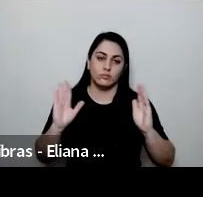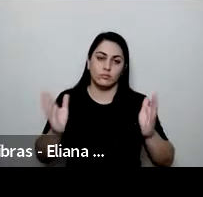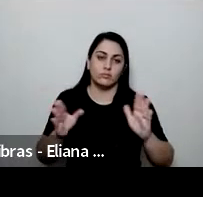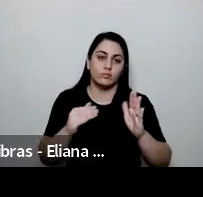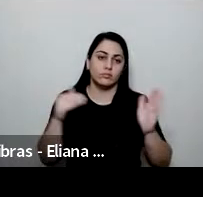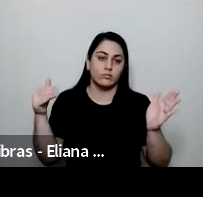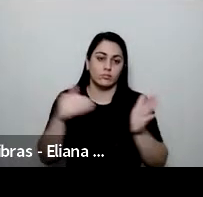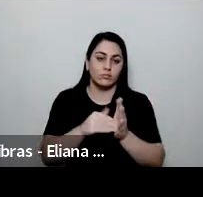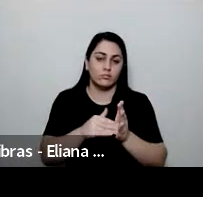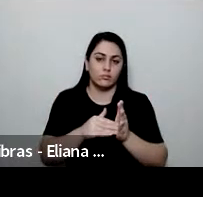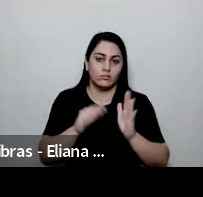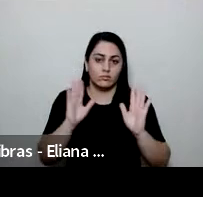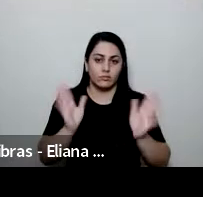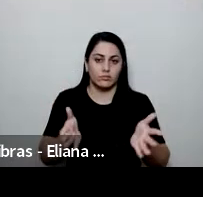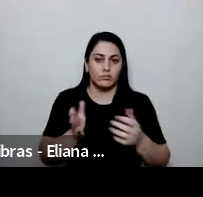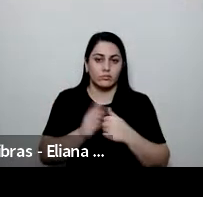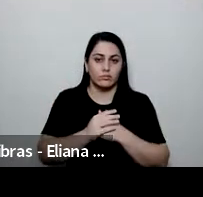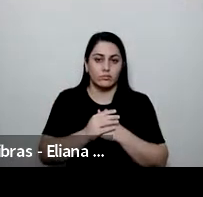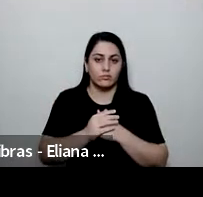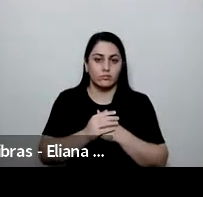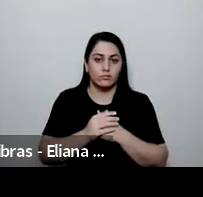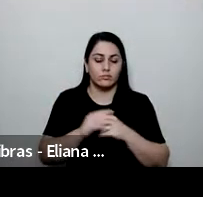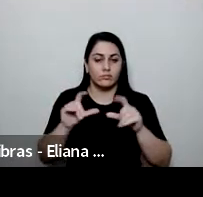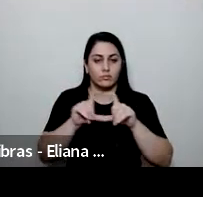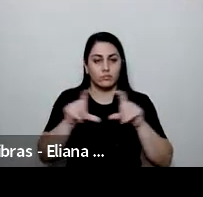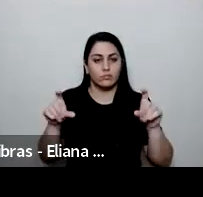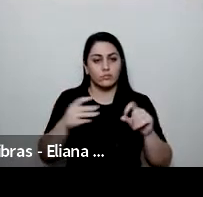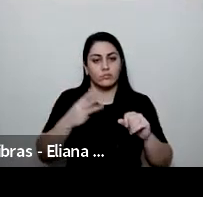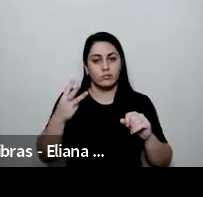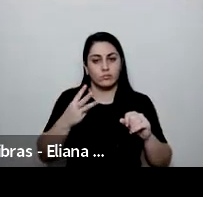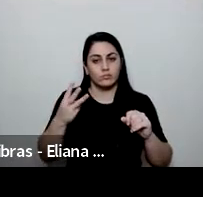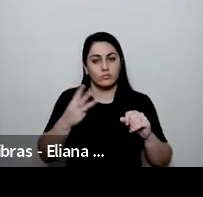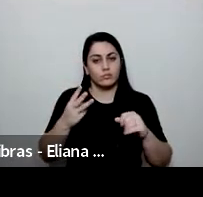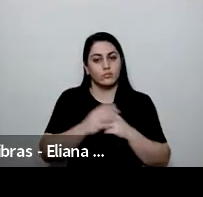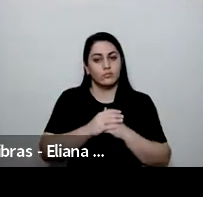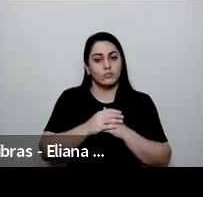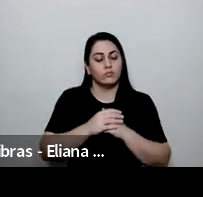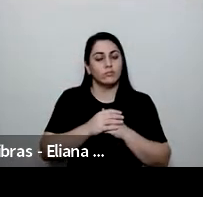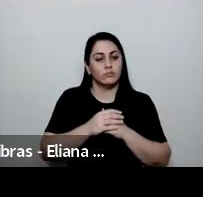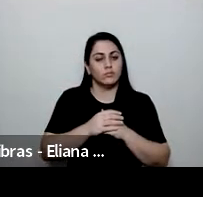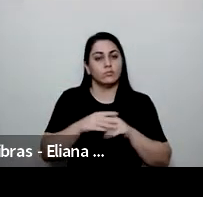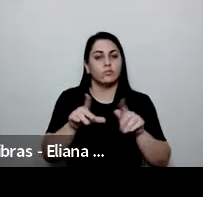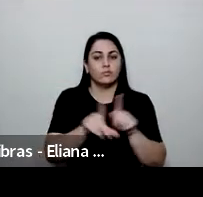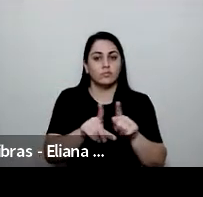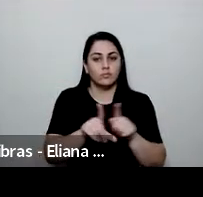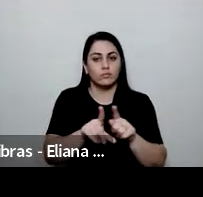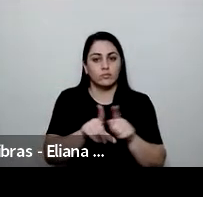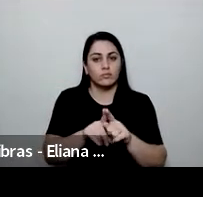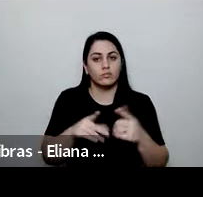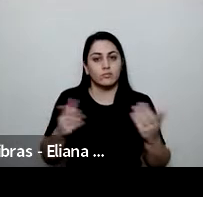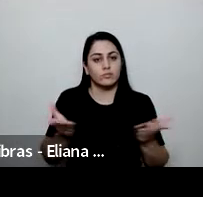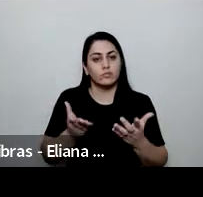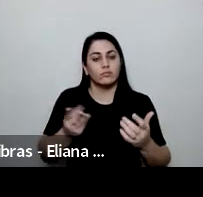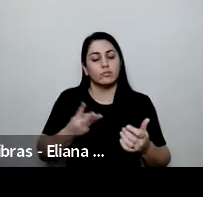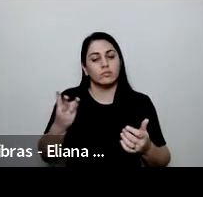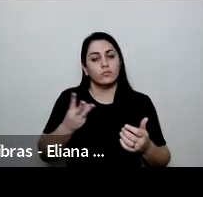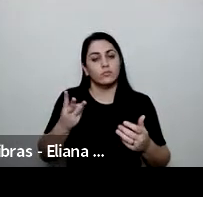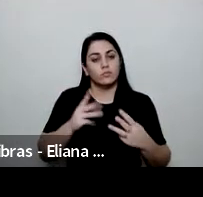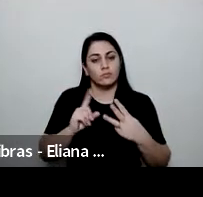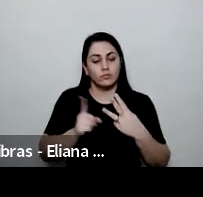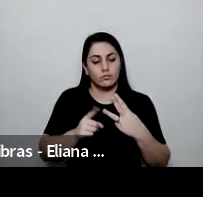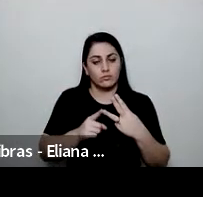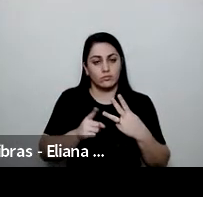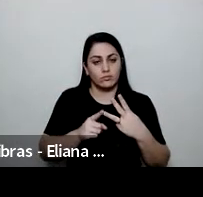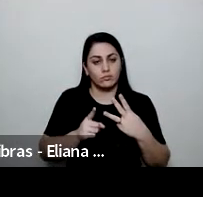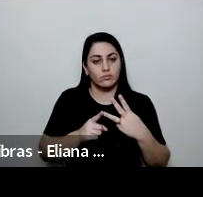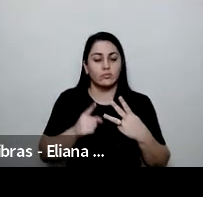máxima fixado no parágrafo tecido nesse sentido estas apenas apenas analisar o terceiro parâmetro para que